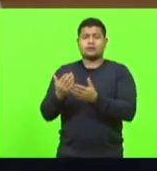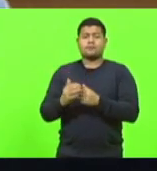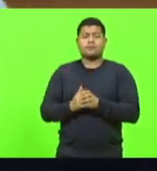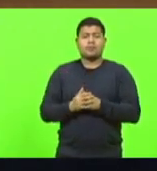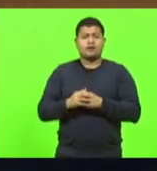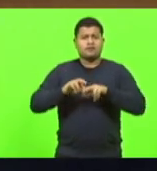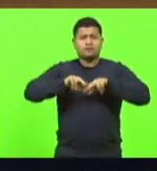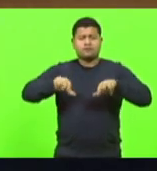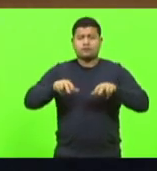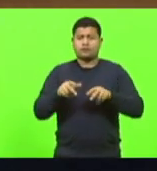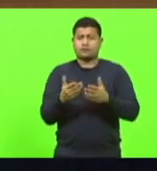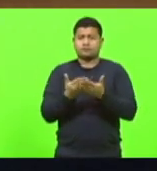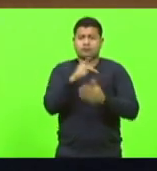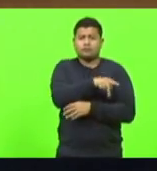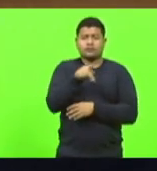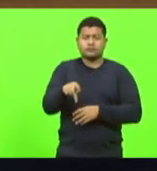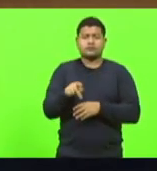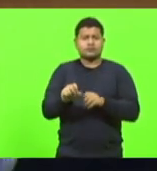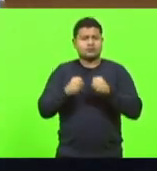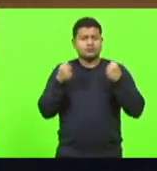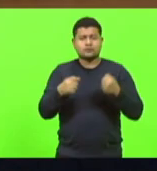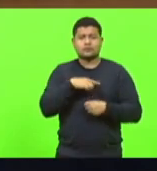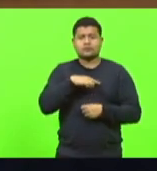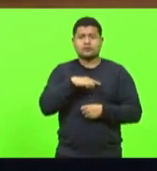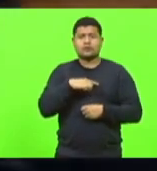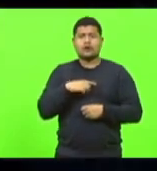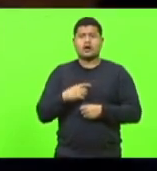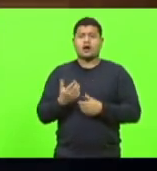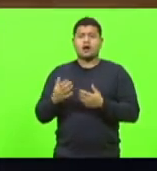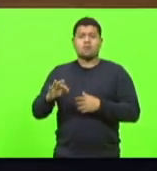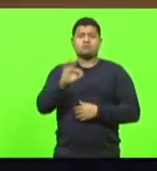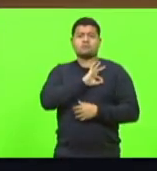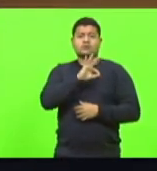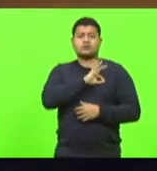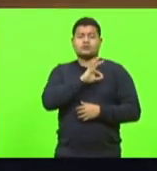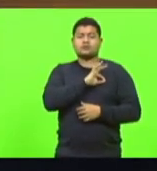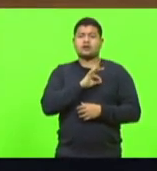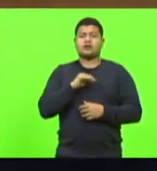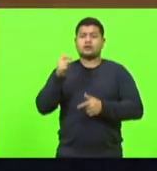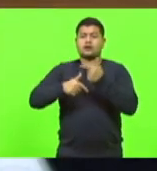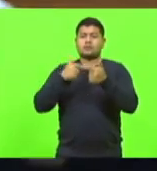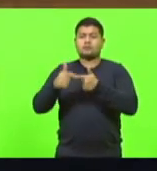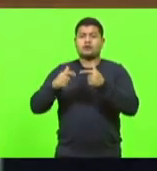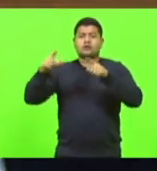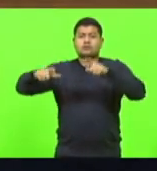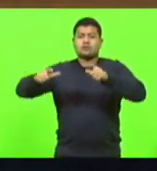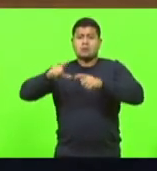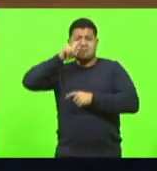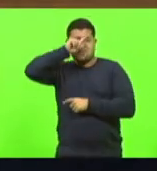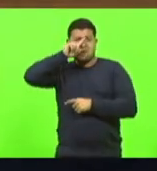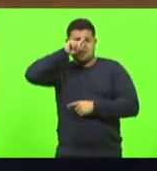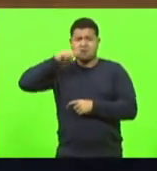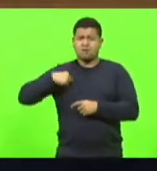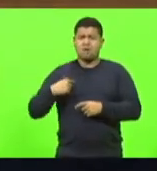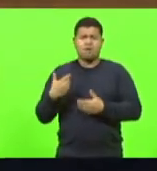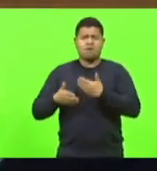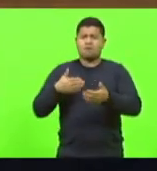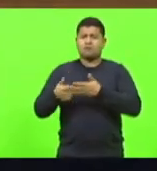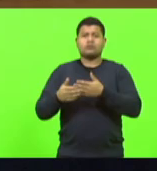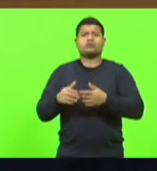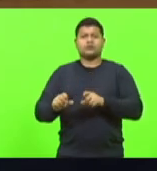que trabalham em delegacias e salubres e em condições inadequadas para a prestação do serviço e mesmo assim